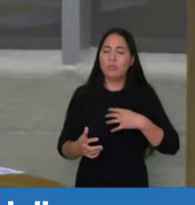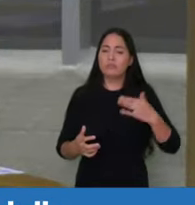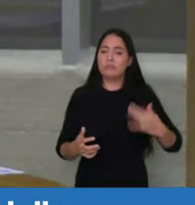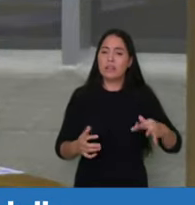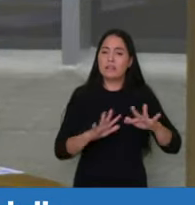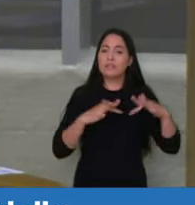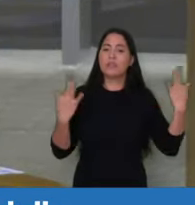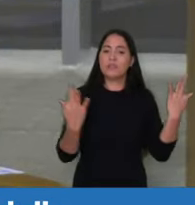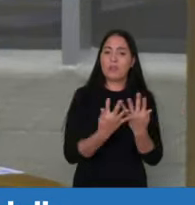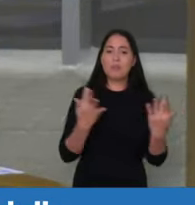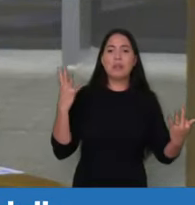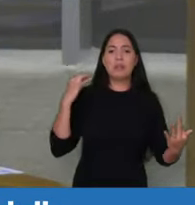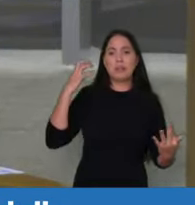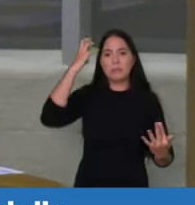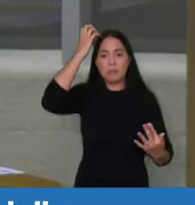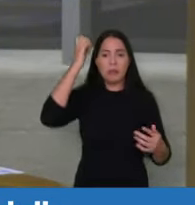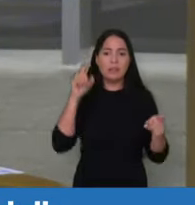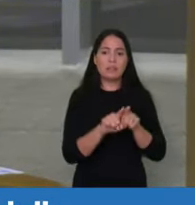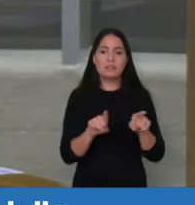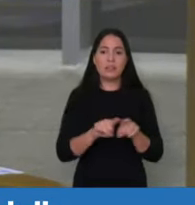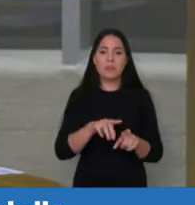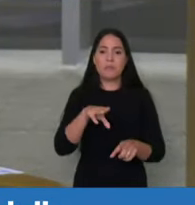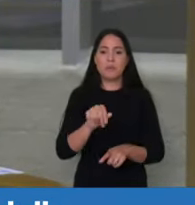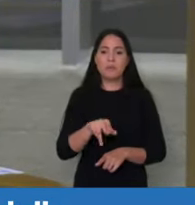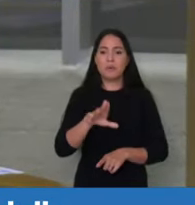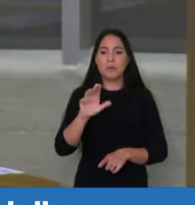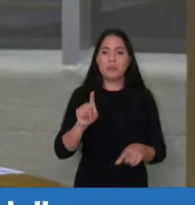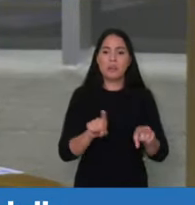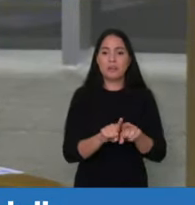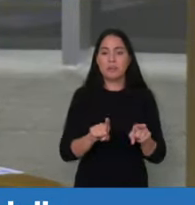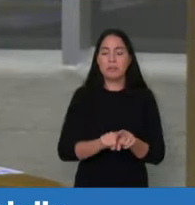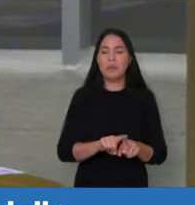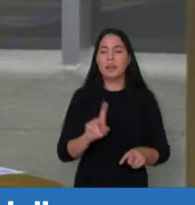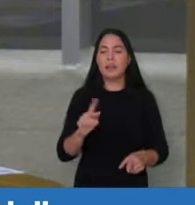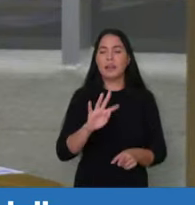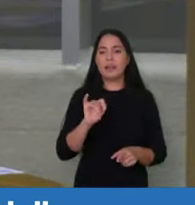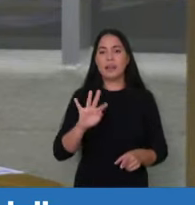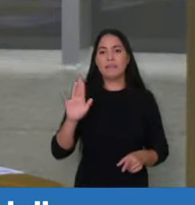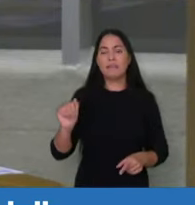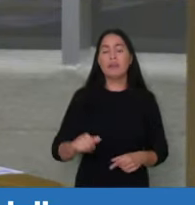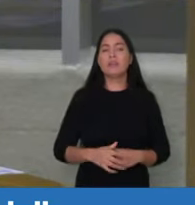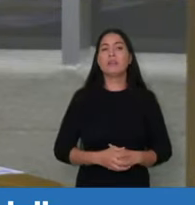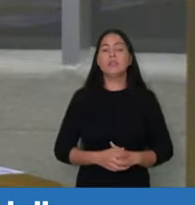Antônio, Mônica Benício, Ágata. Foi